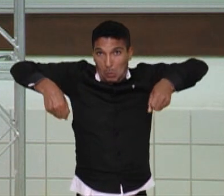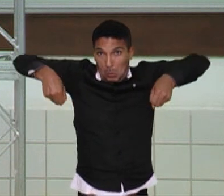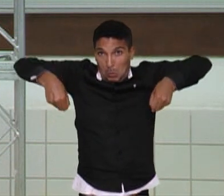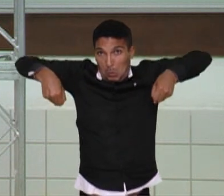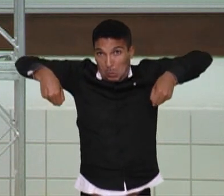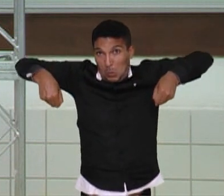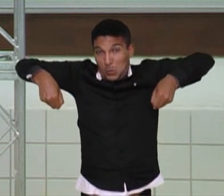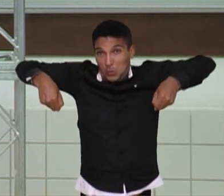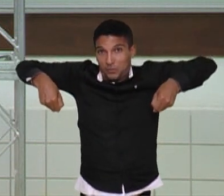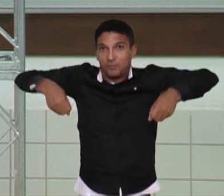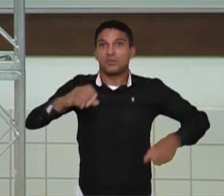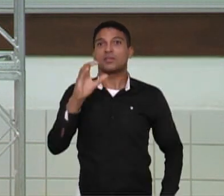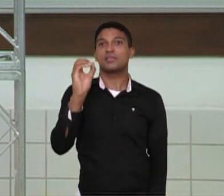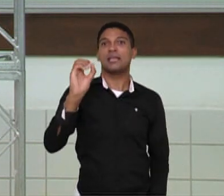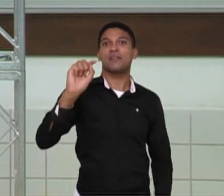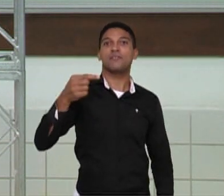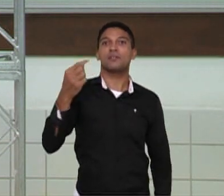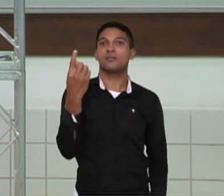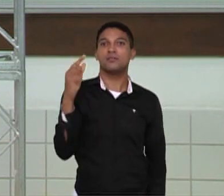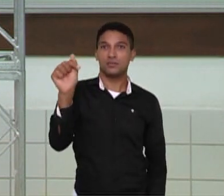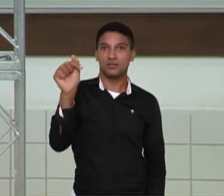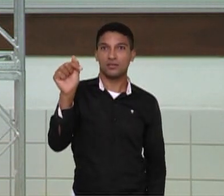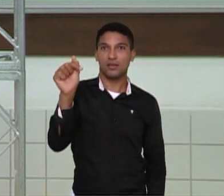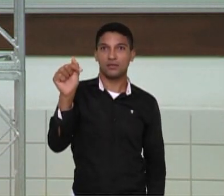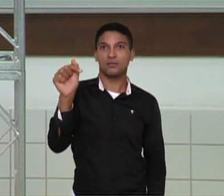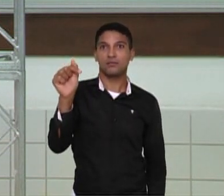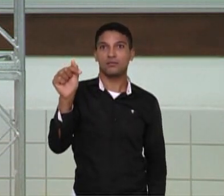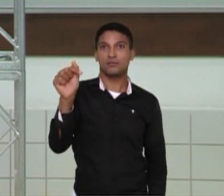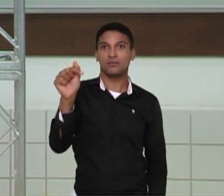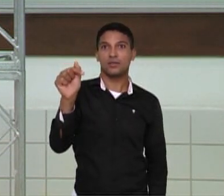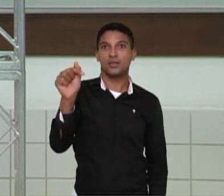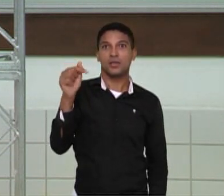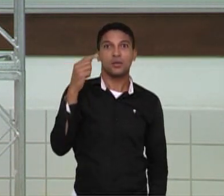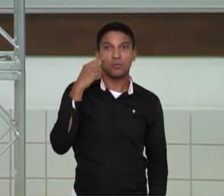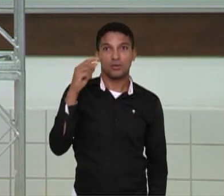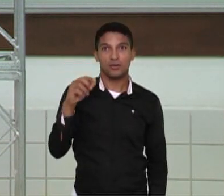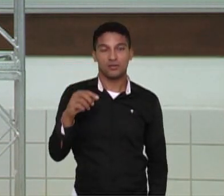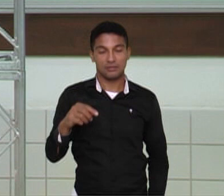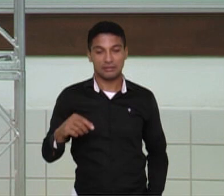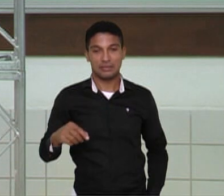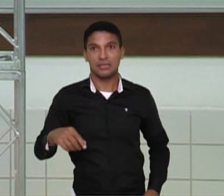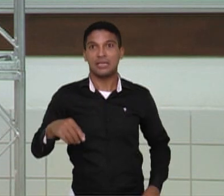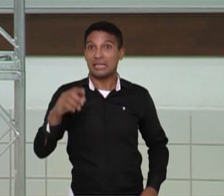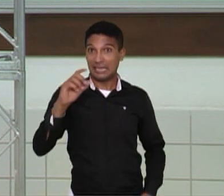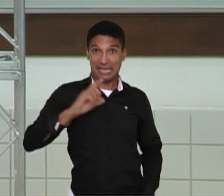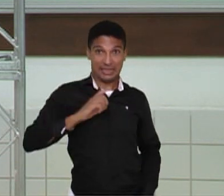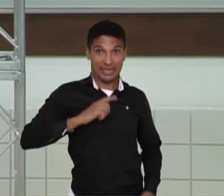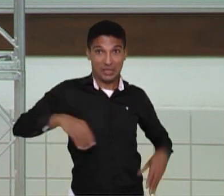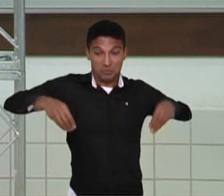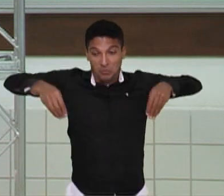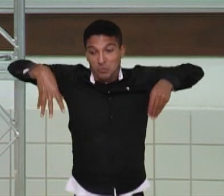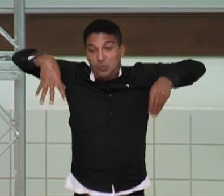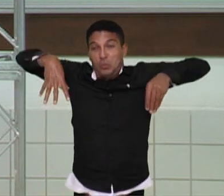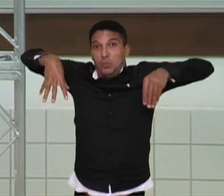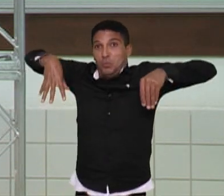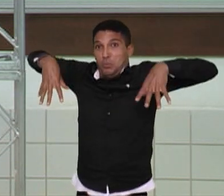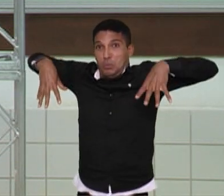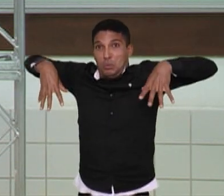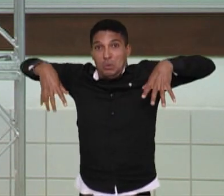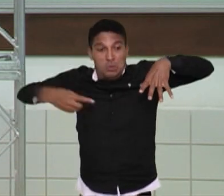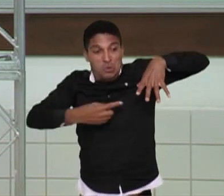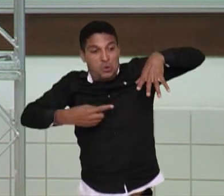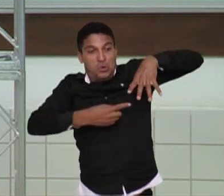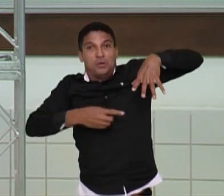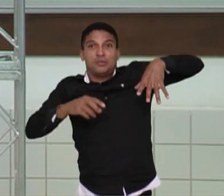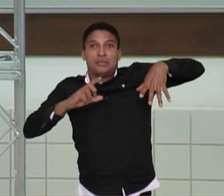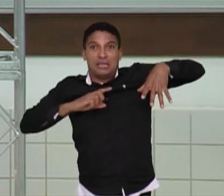0,17 kg ou 170 gramas por ventosa, e ele possui 2.000 ventosas, então você vai somar essa força. O que seria essa